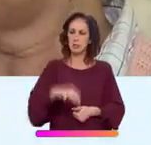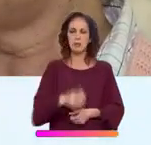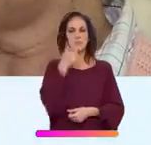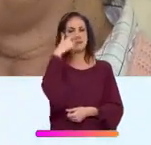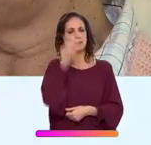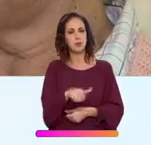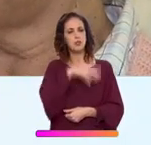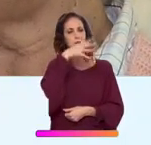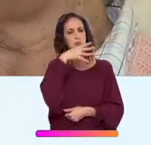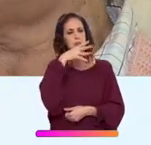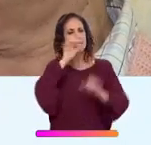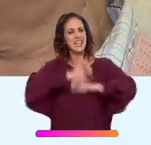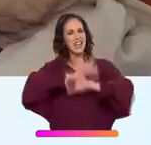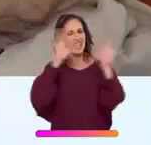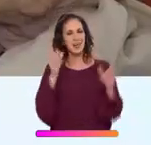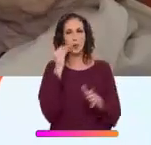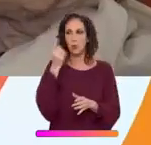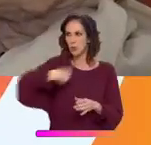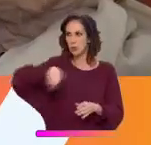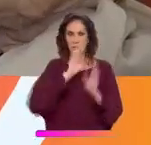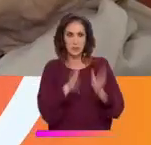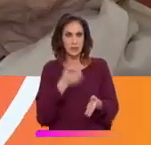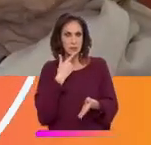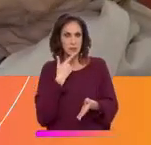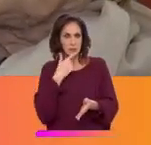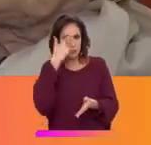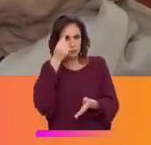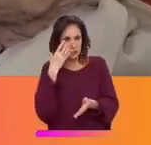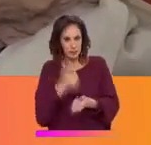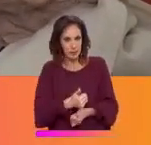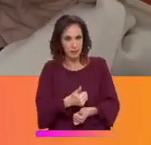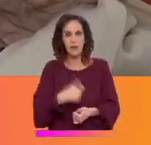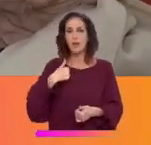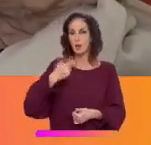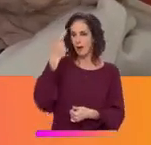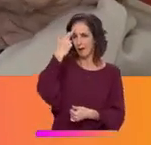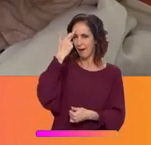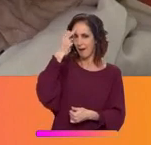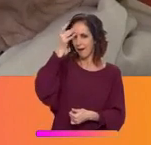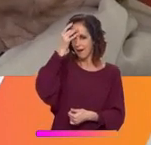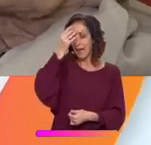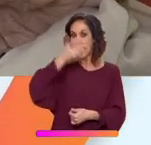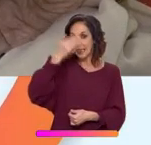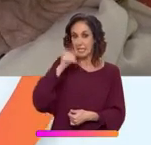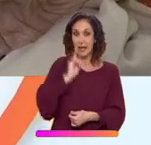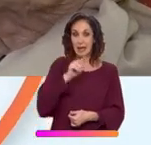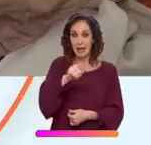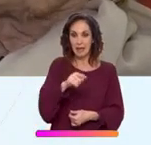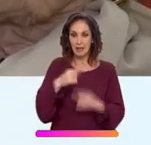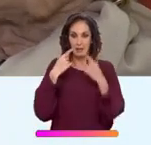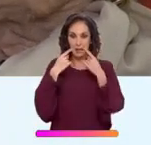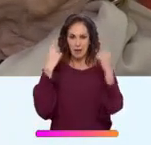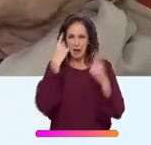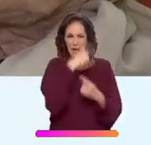explica as coisas como nós precisamos de saber. Tenho gravado na minha memória aqueles dias em que ela revelou uma cara de